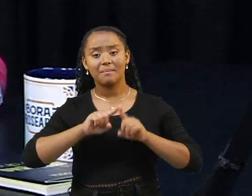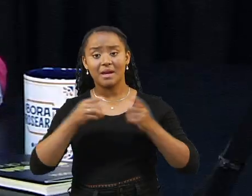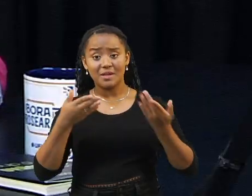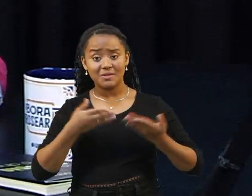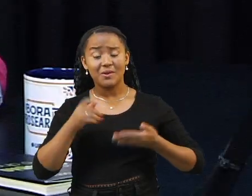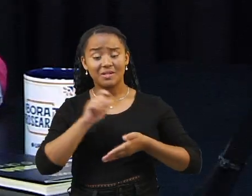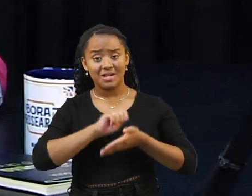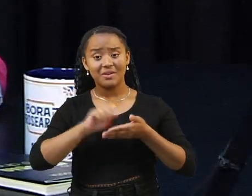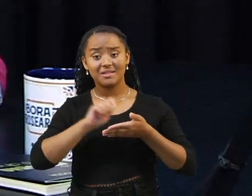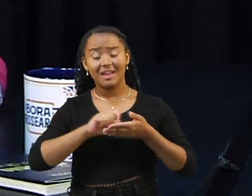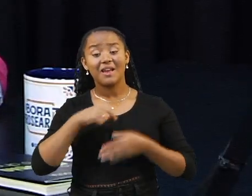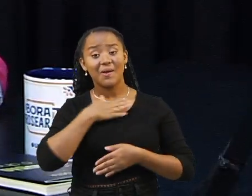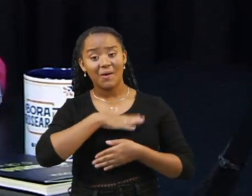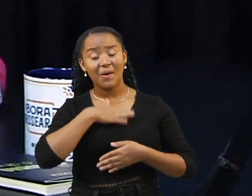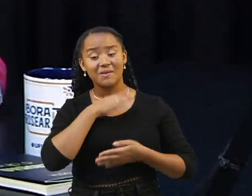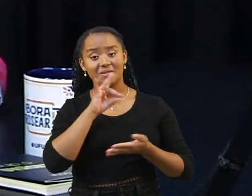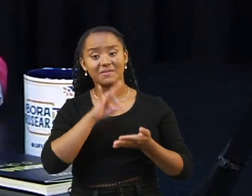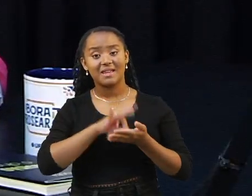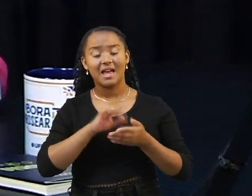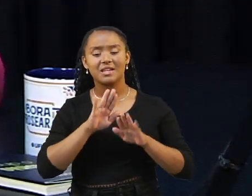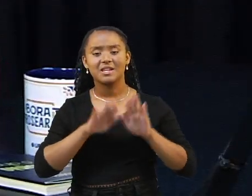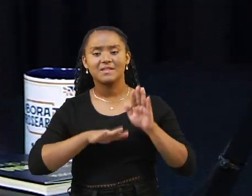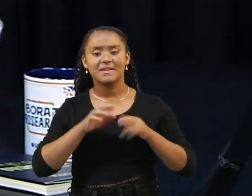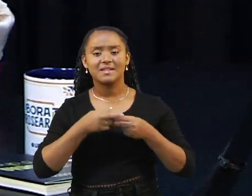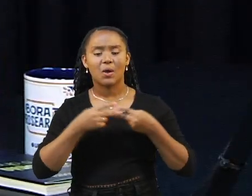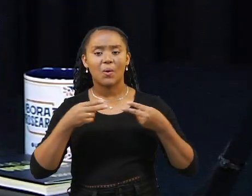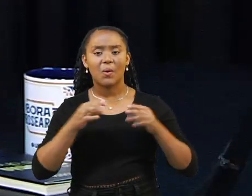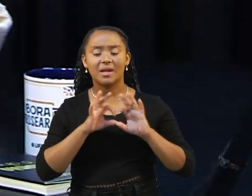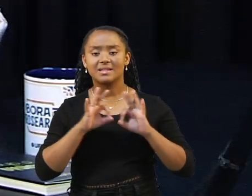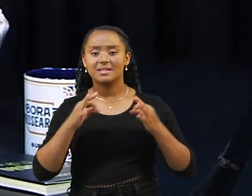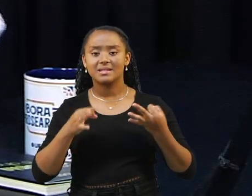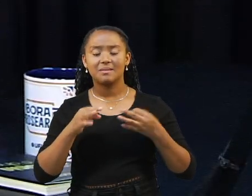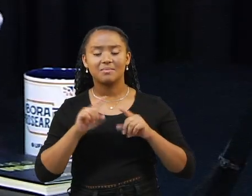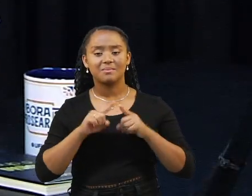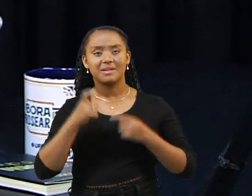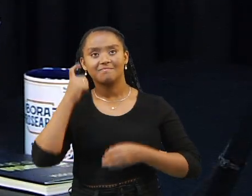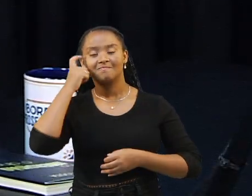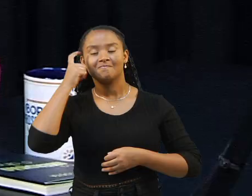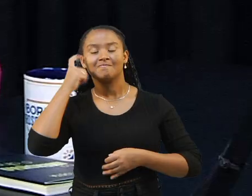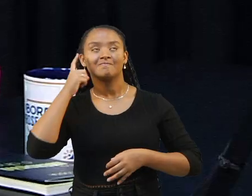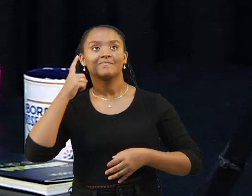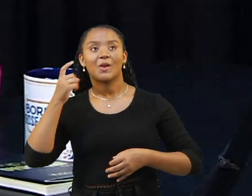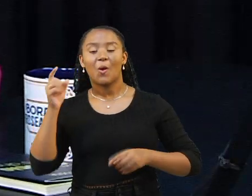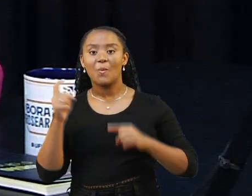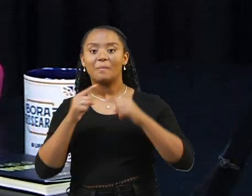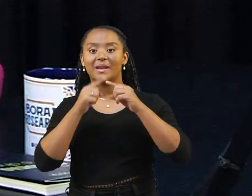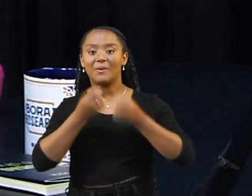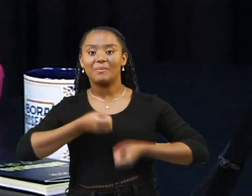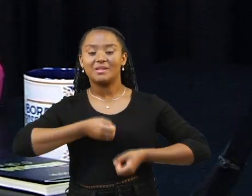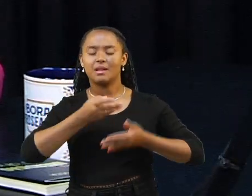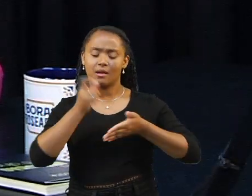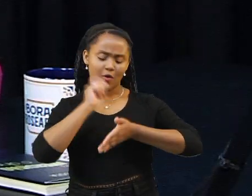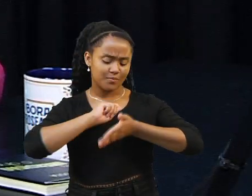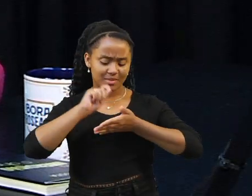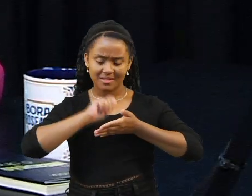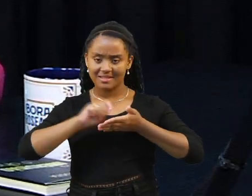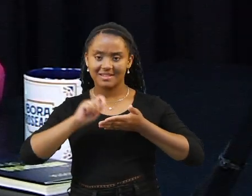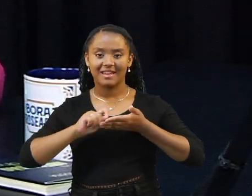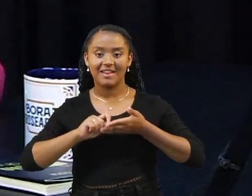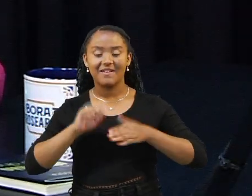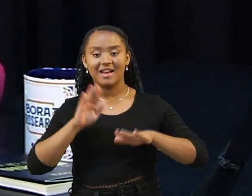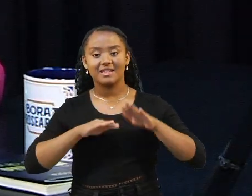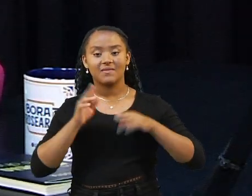eu me vejo escrevendo. Eu gosto. Às vezes é uma coisa assim, simples, me dá um insight. E eu vou lá e